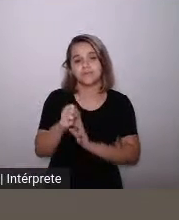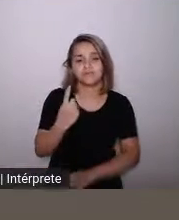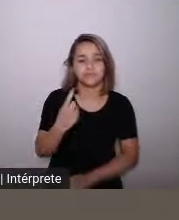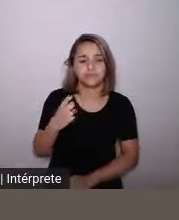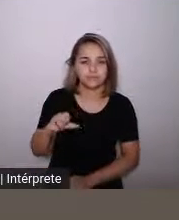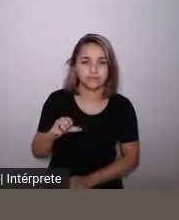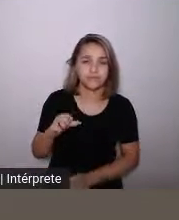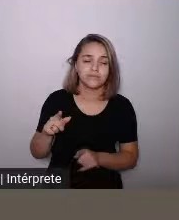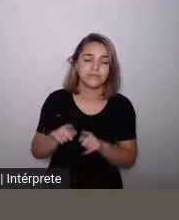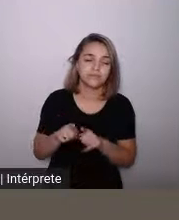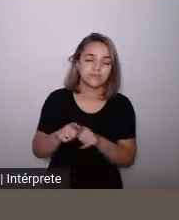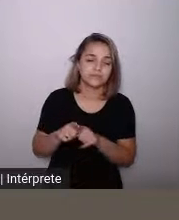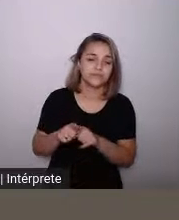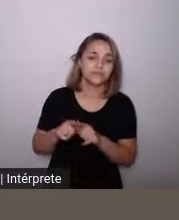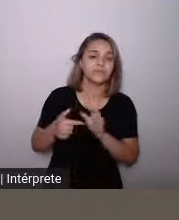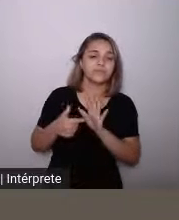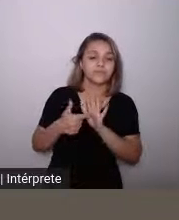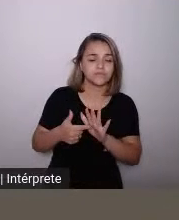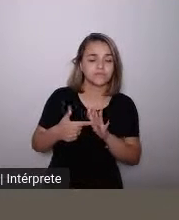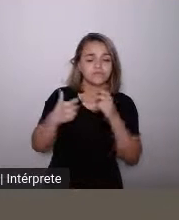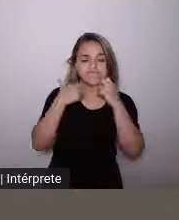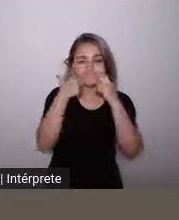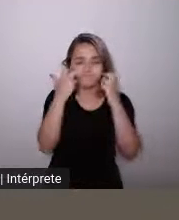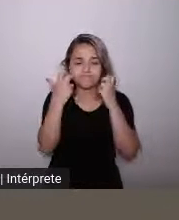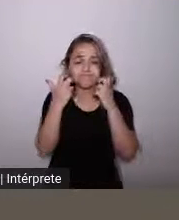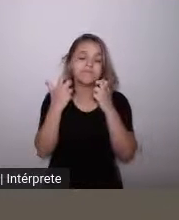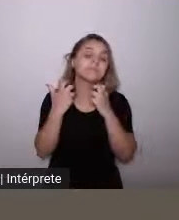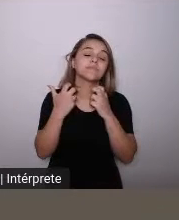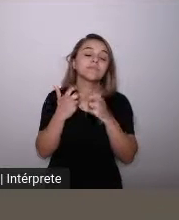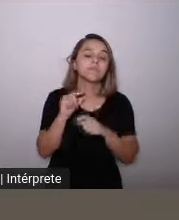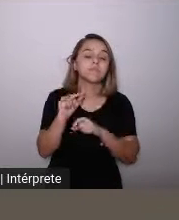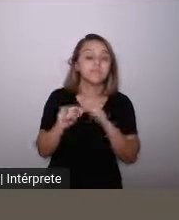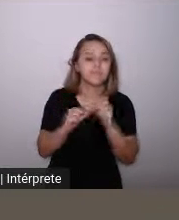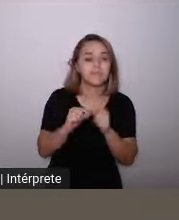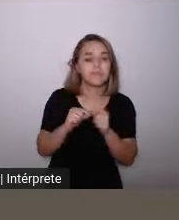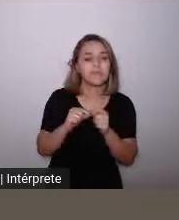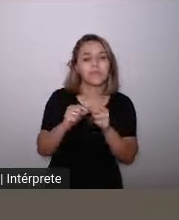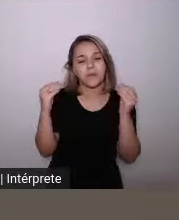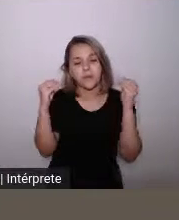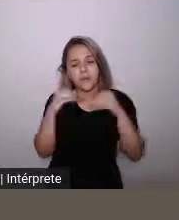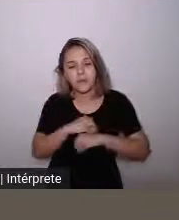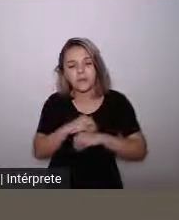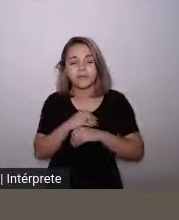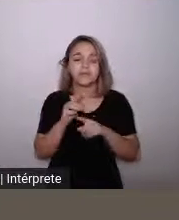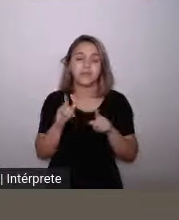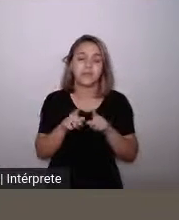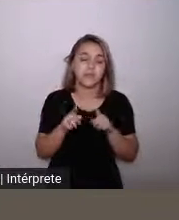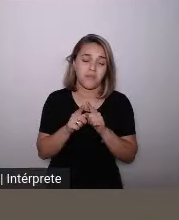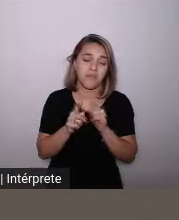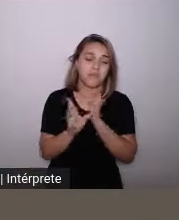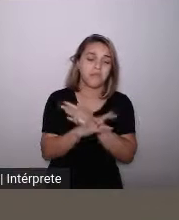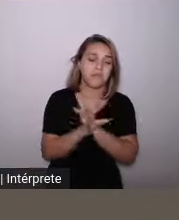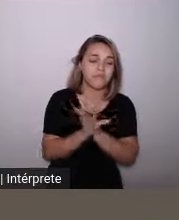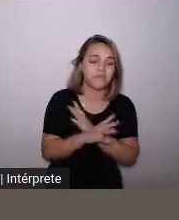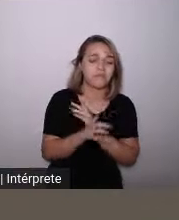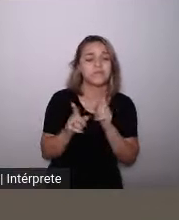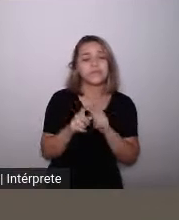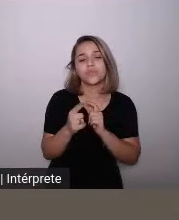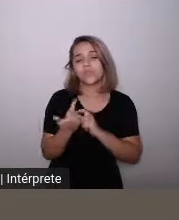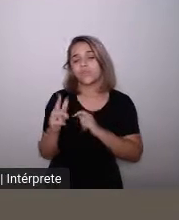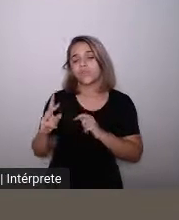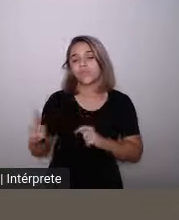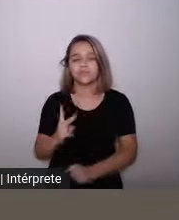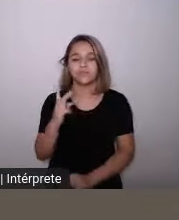do fracasso, da timidez, da vergonha, mesmo da frivolidade, desvalorizados em geral pelo